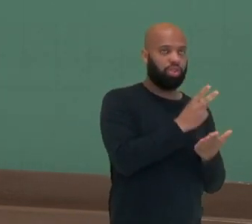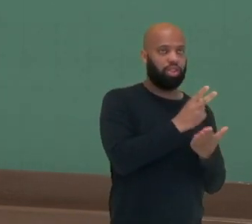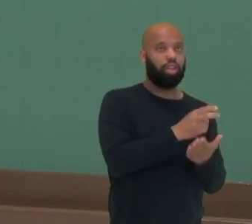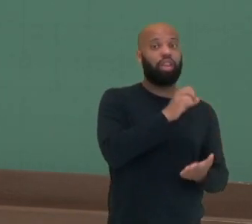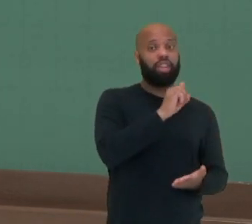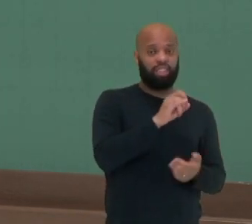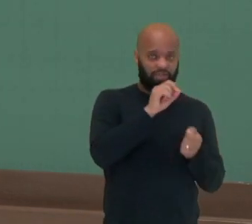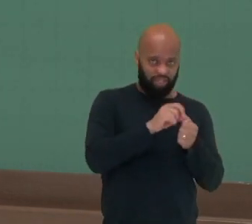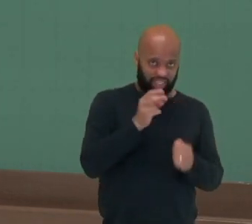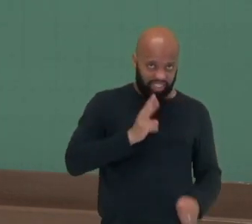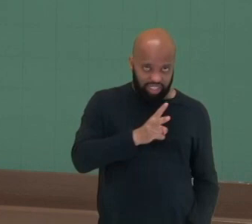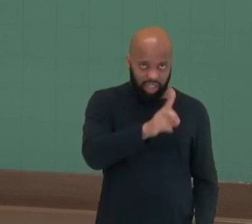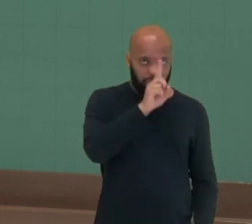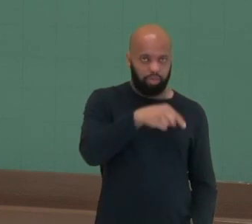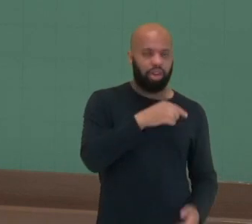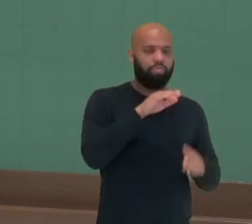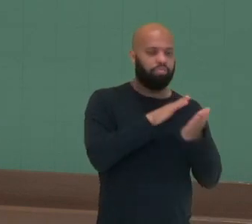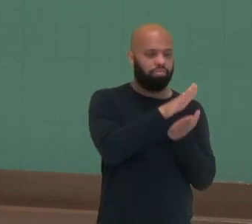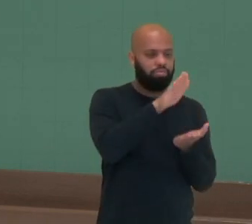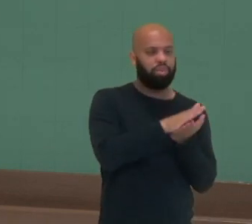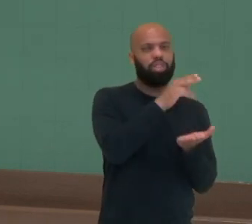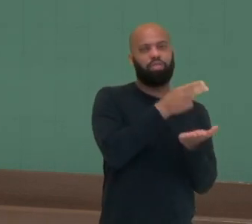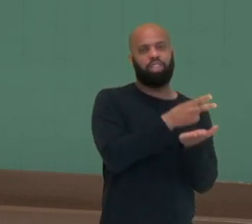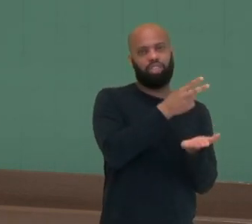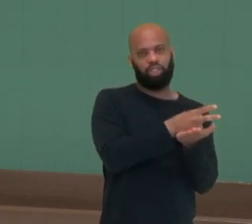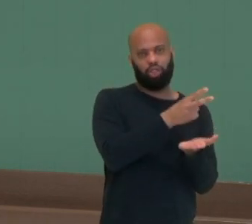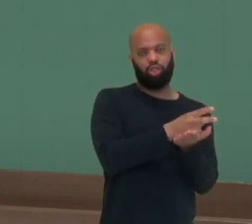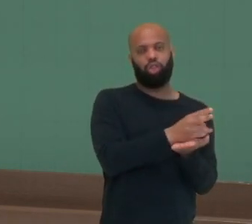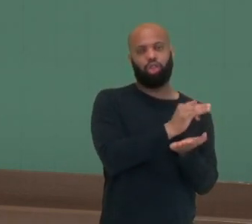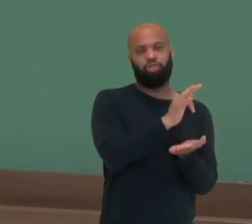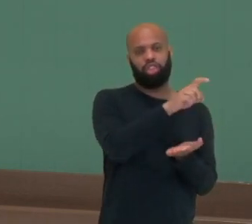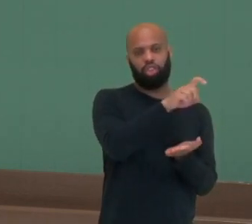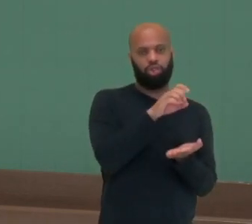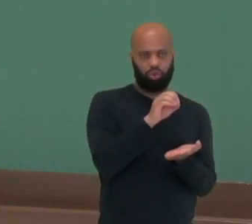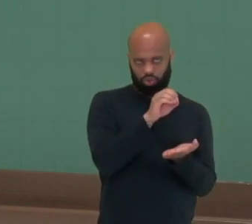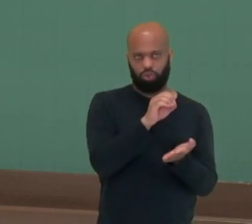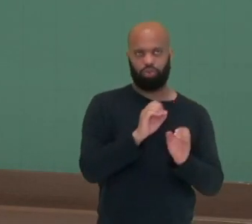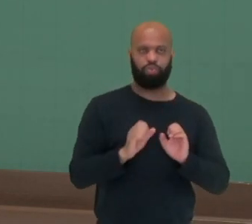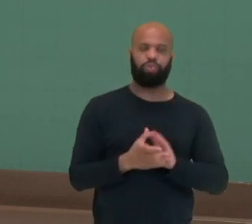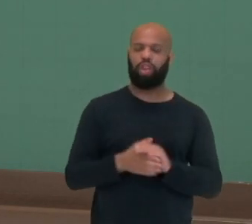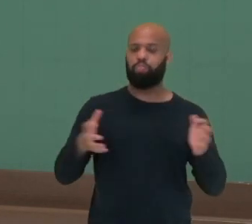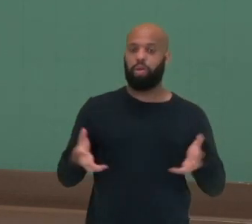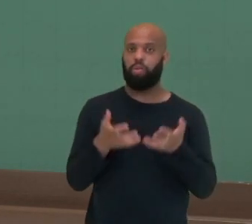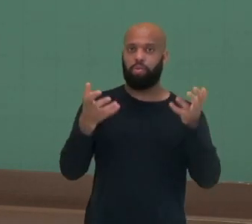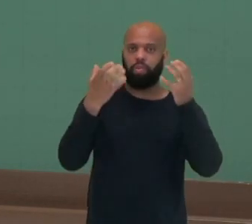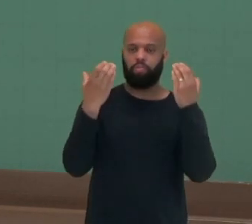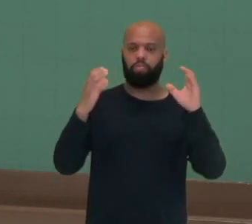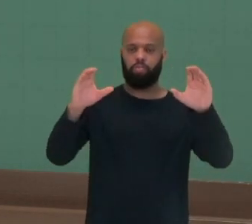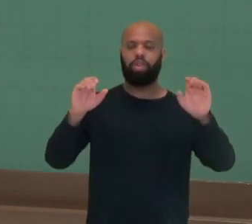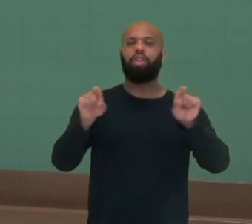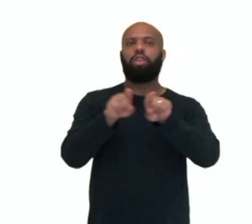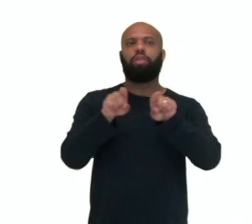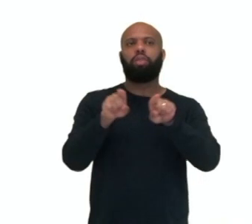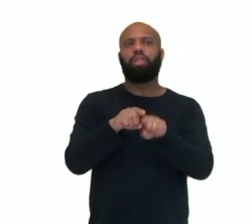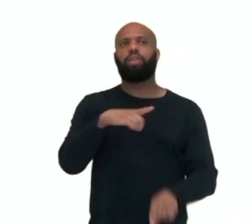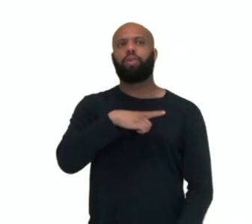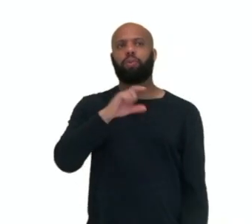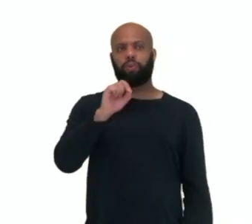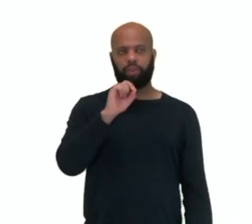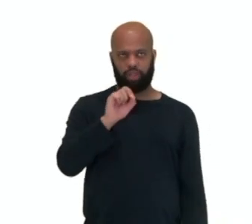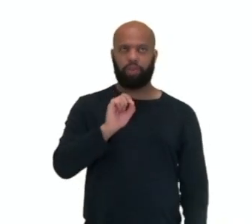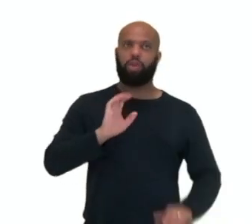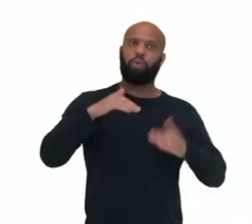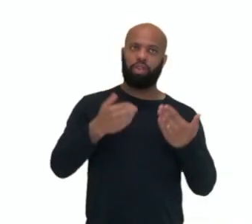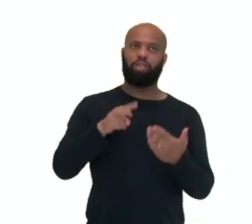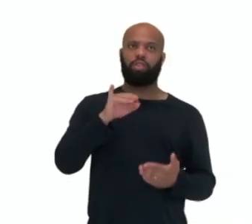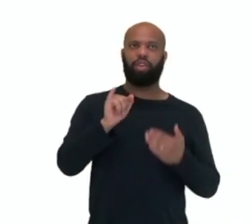fizer constantemente esse impulsionamento das suas publicações. Além disso, além